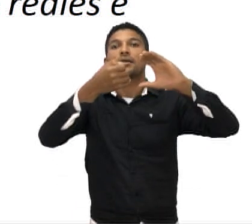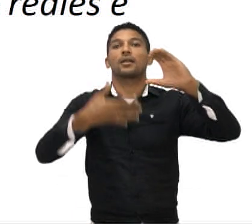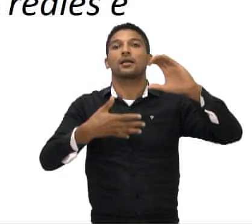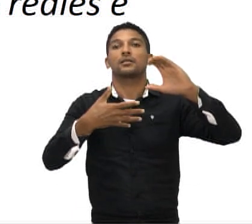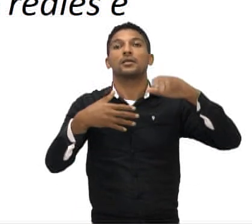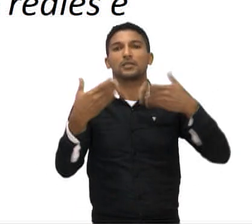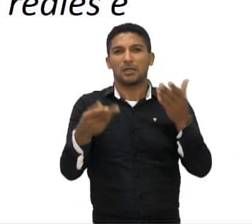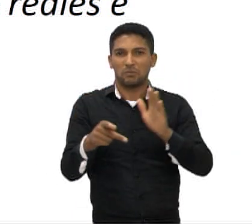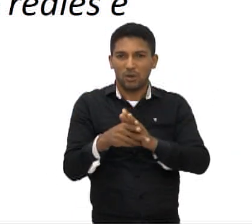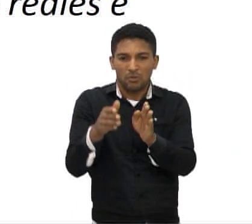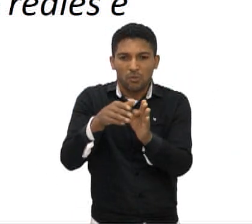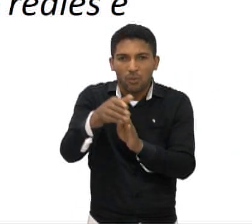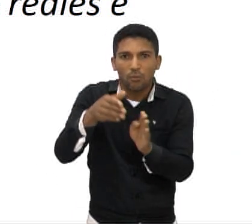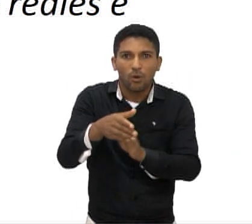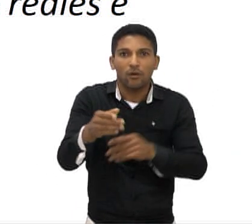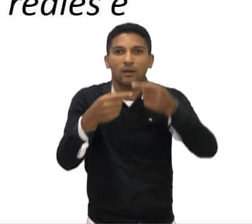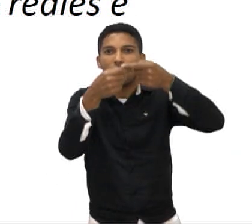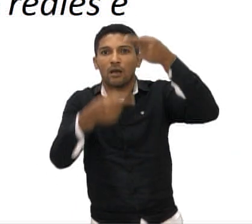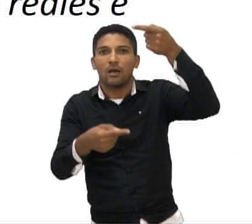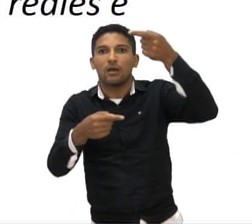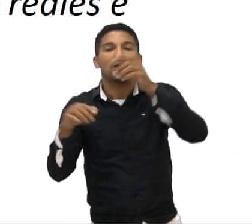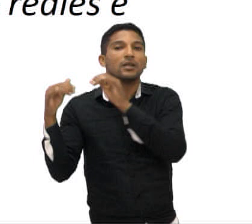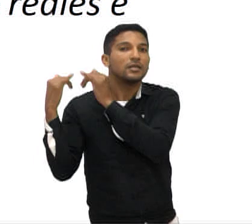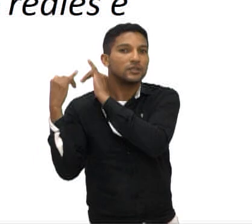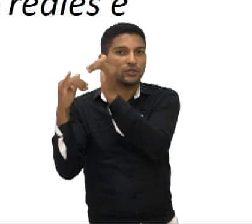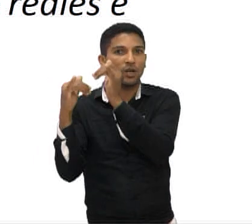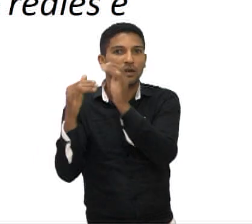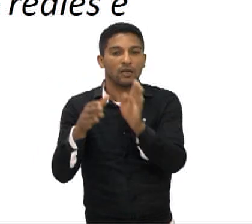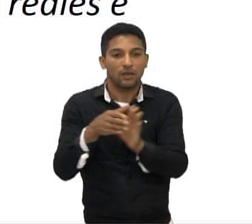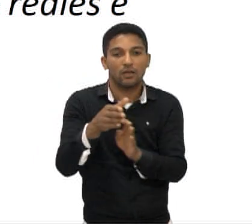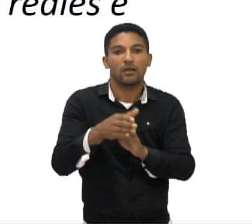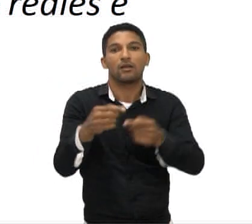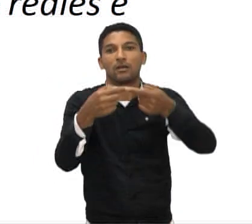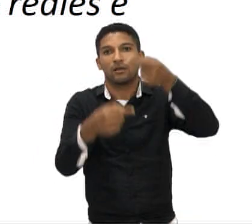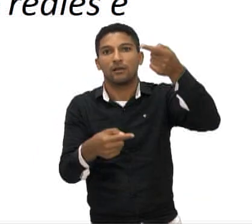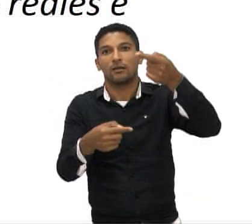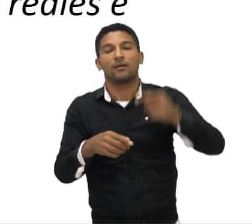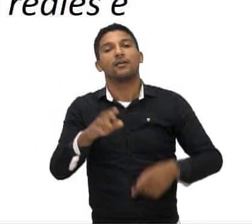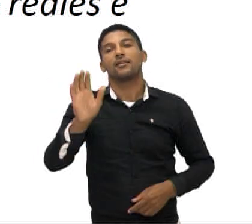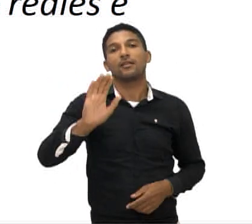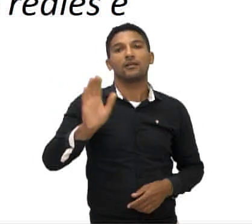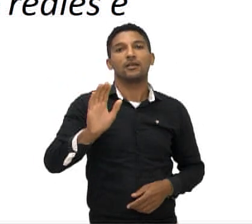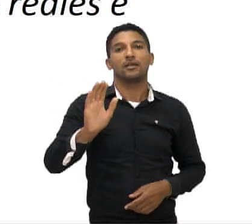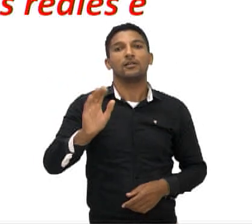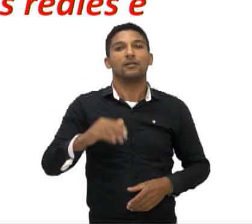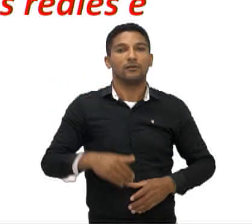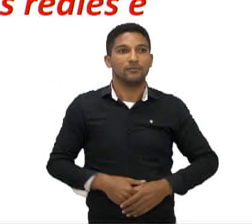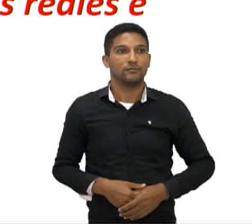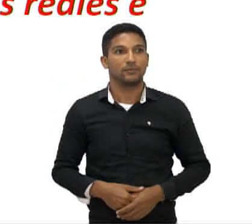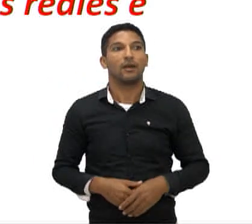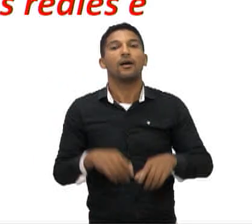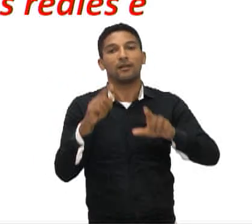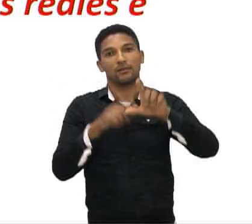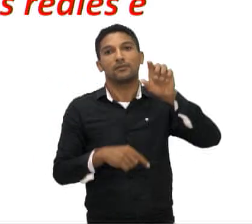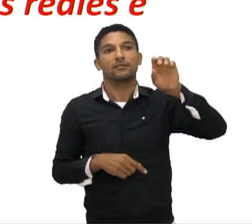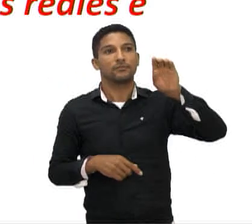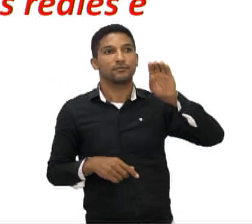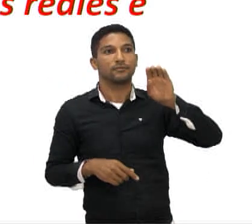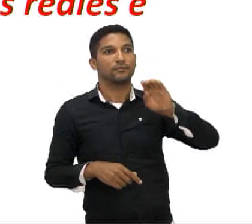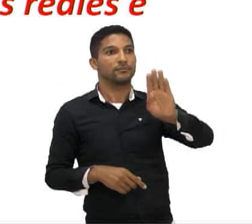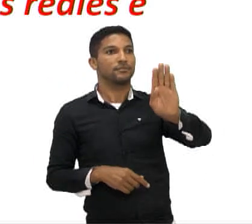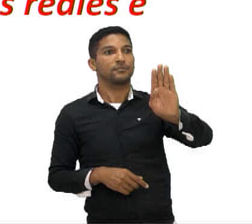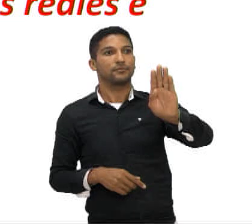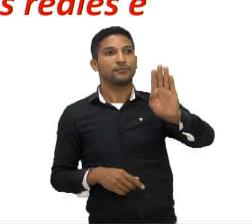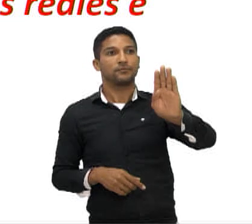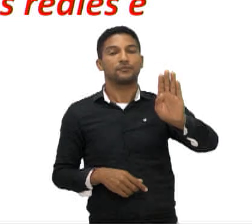instrutivo. Não, isso são as fábulas, quando os personagens são animais, na maioria das vezes. Então, é a letra B.